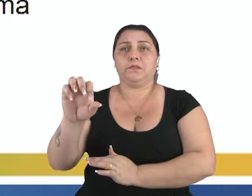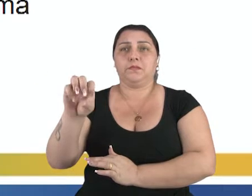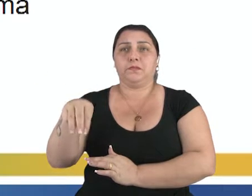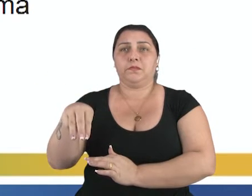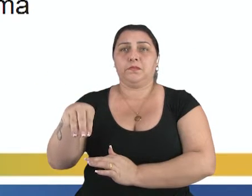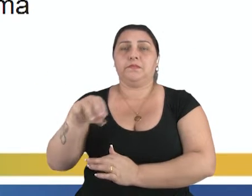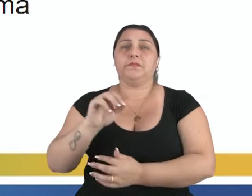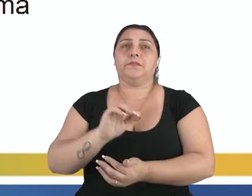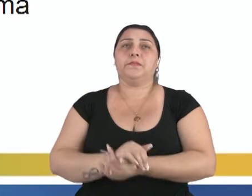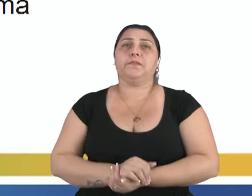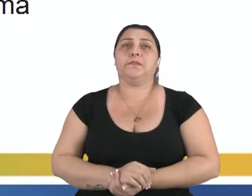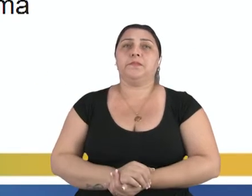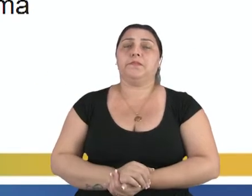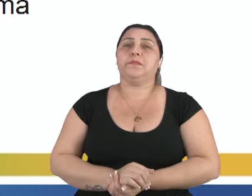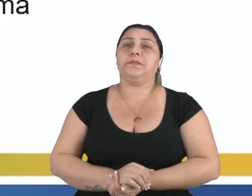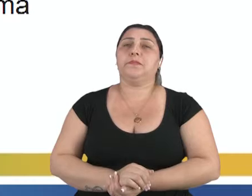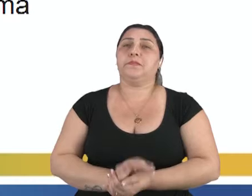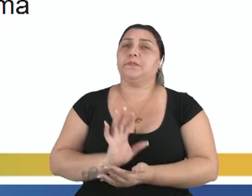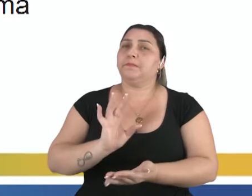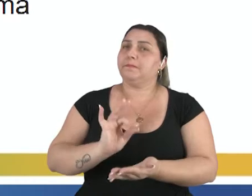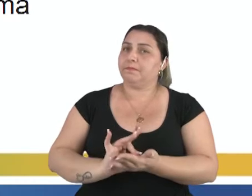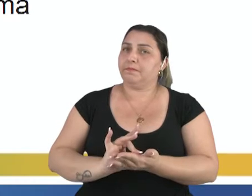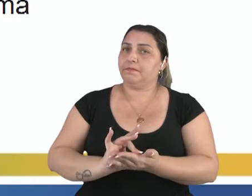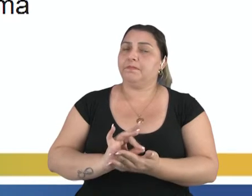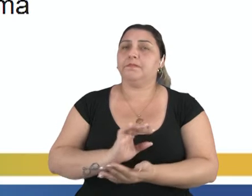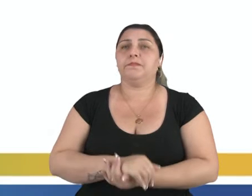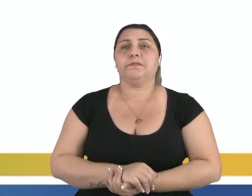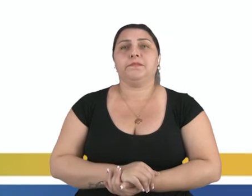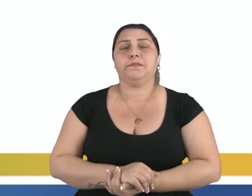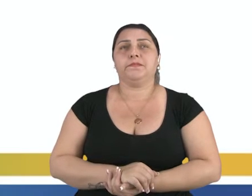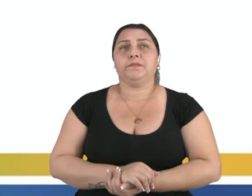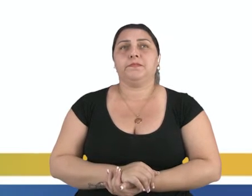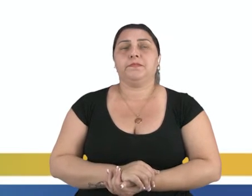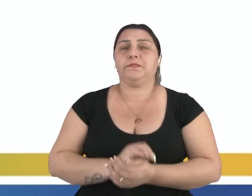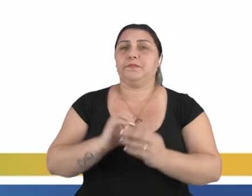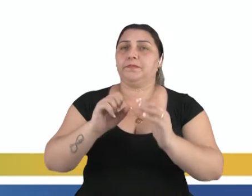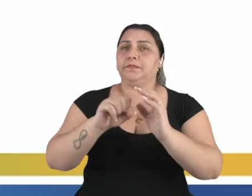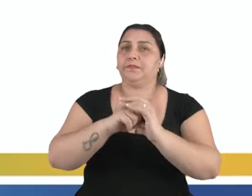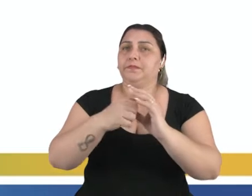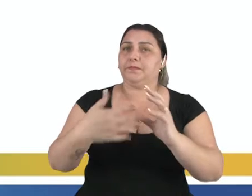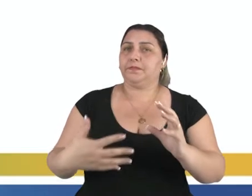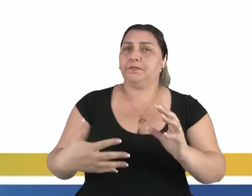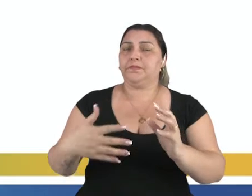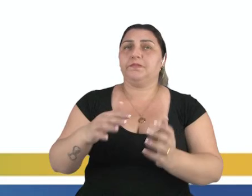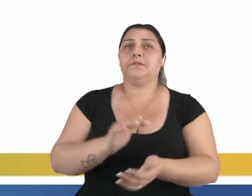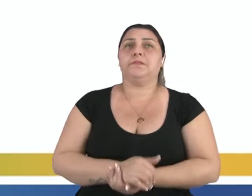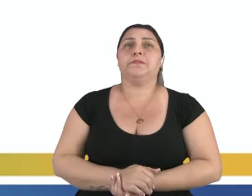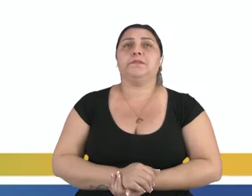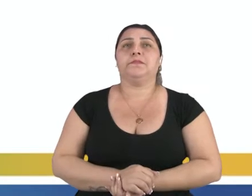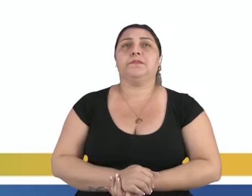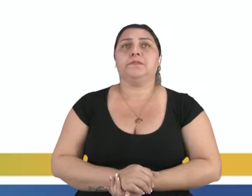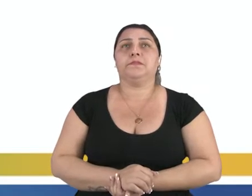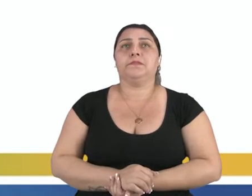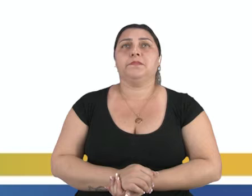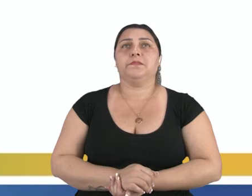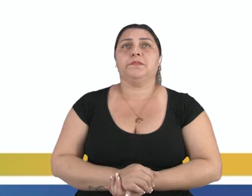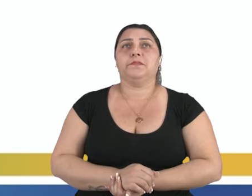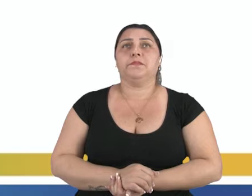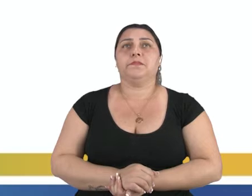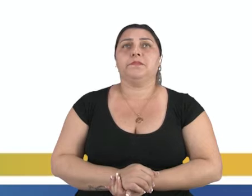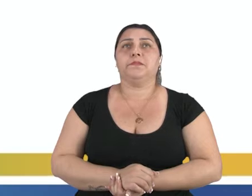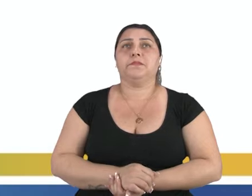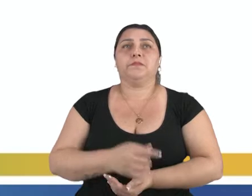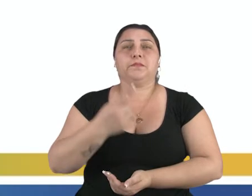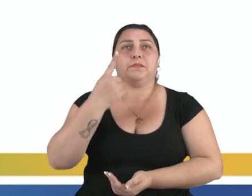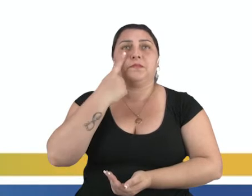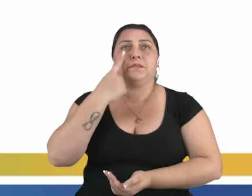afim, pelas características de seus coeficientes. Então, olha só, em resumo,